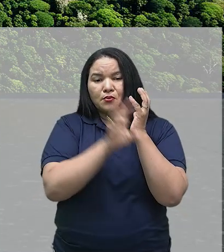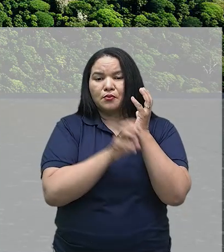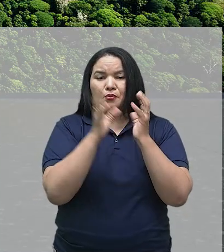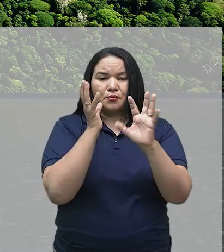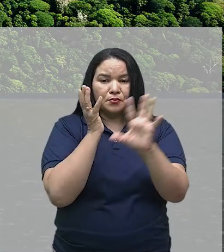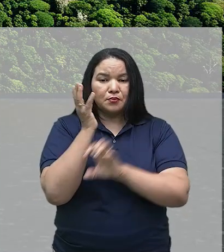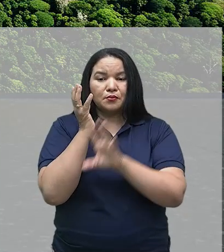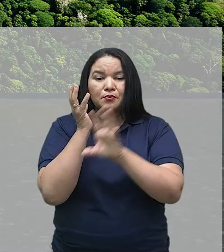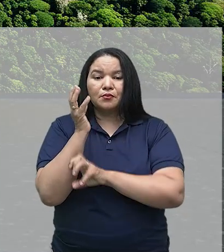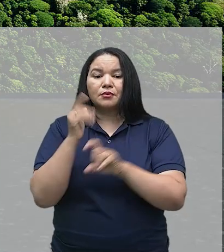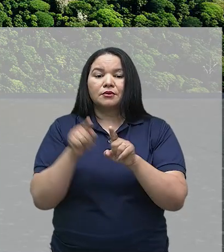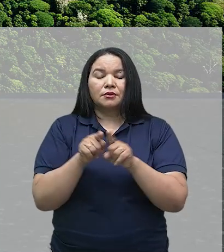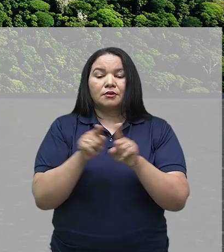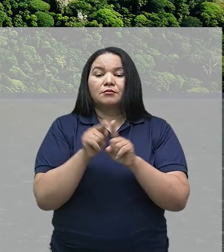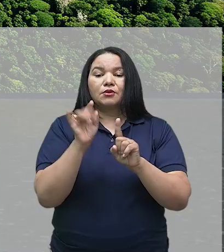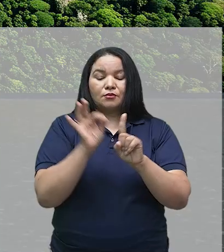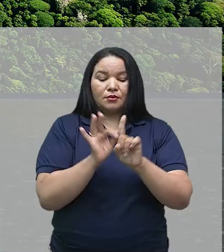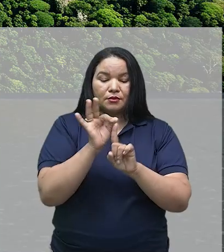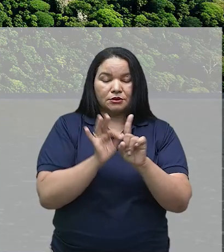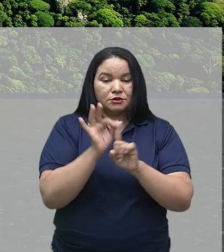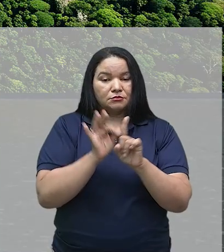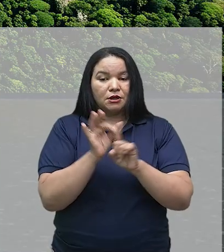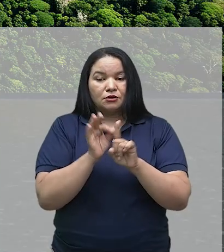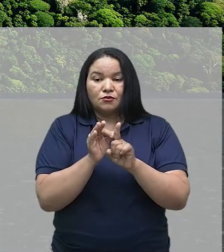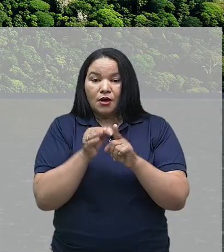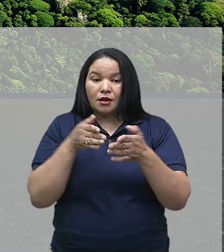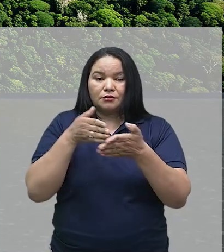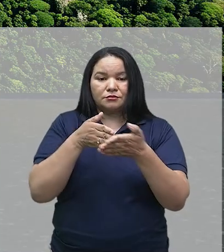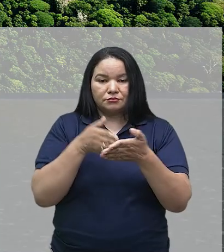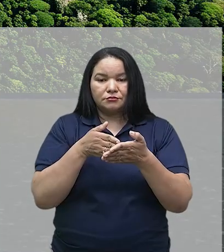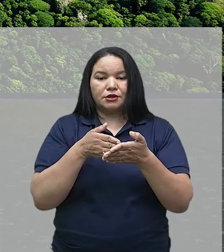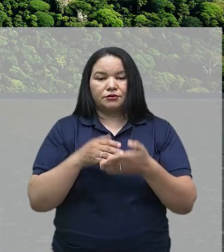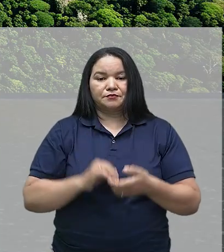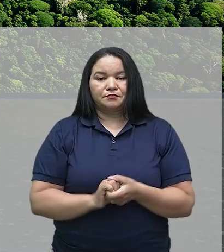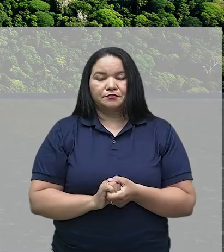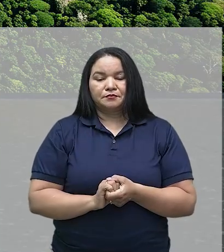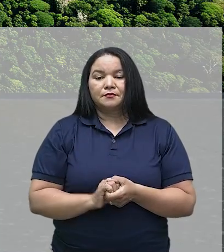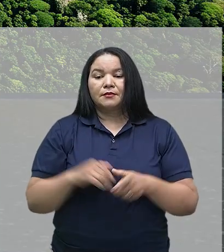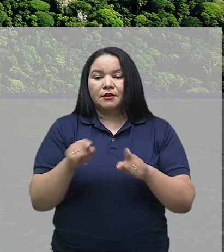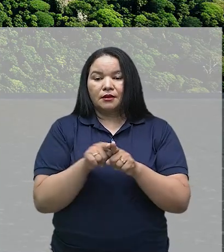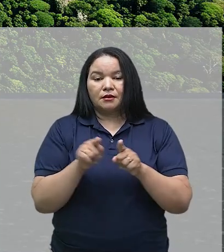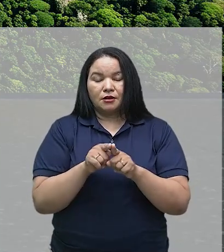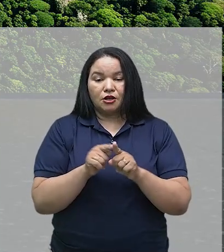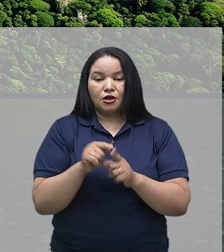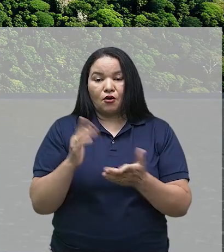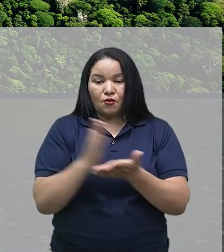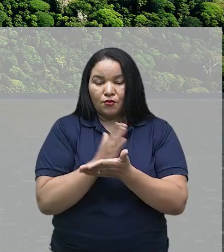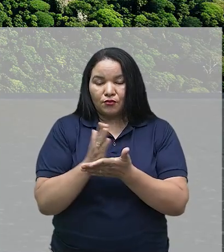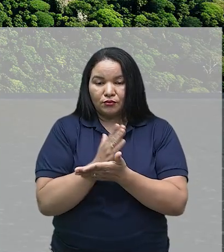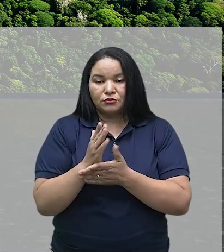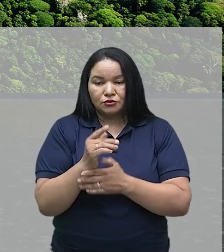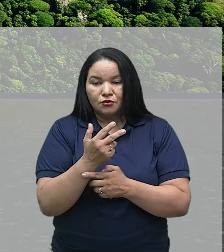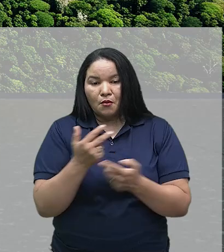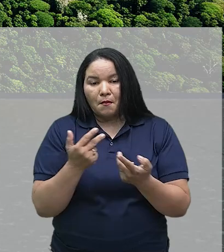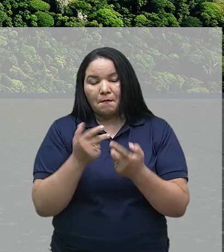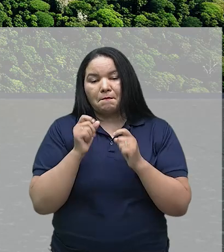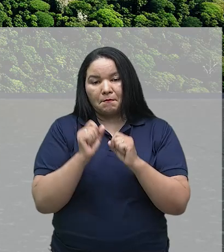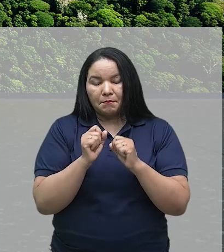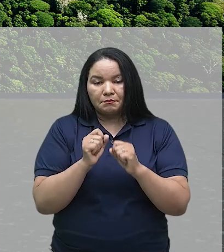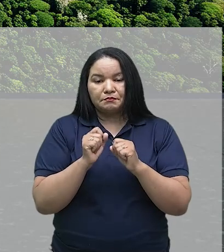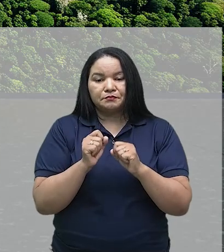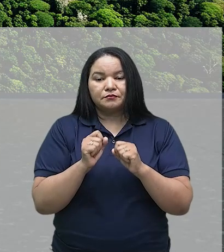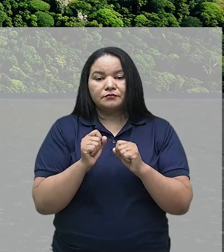que mitiga o aquecimento global. E, além disso, existem ainda algumas medidas que podem ser